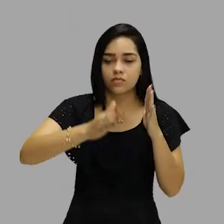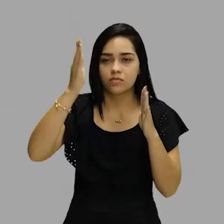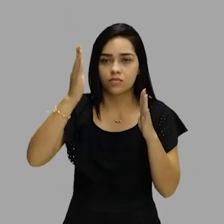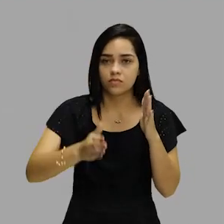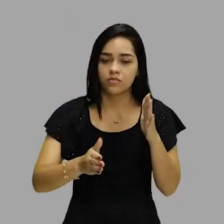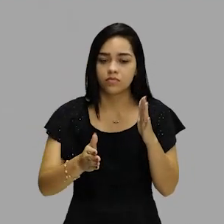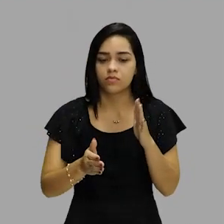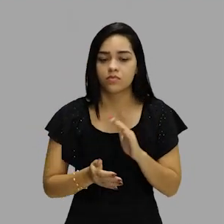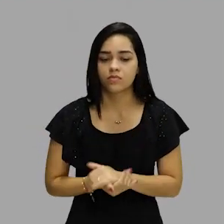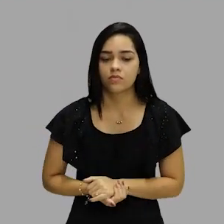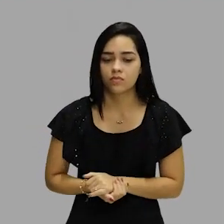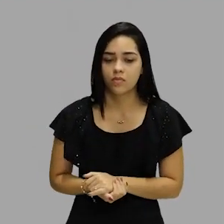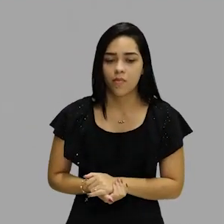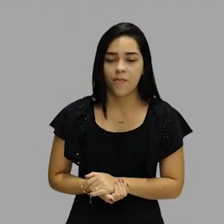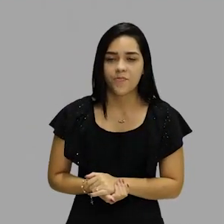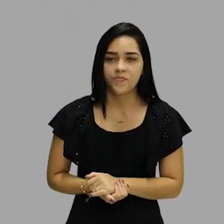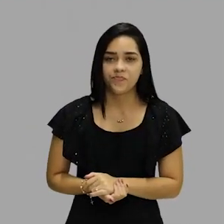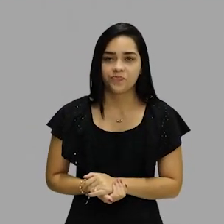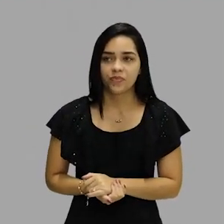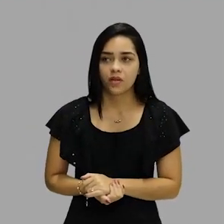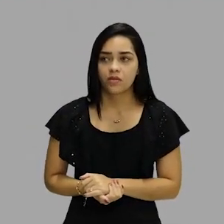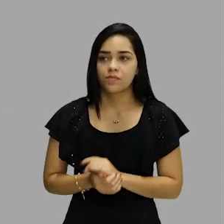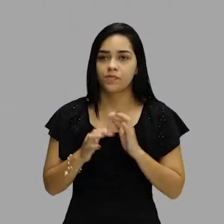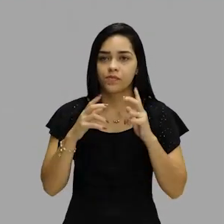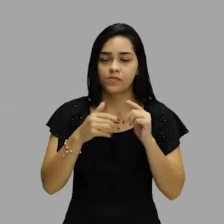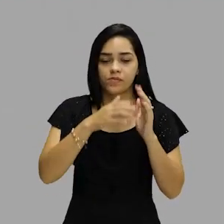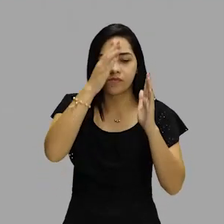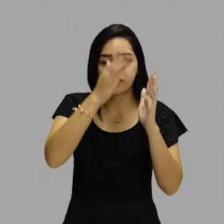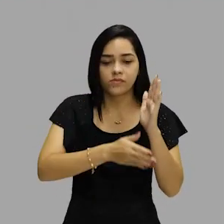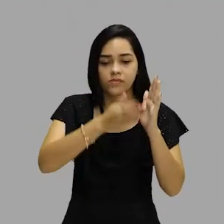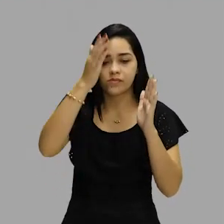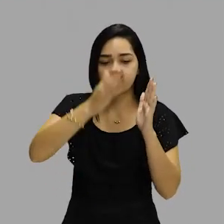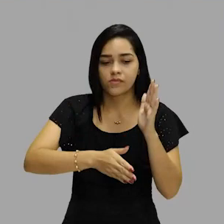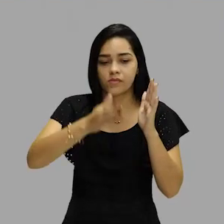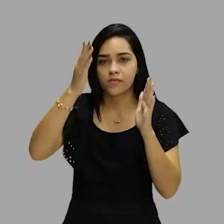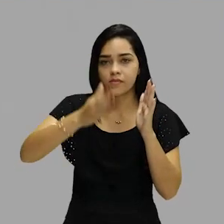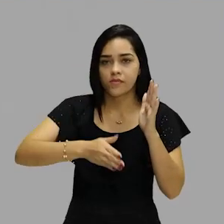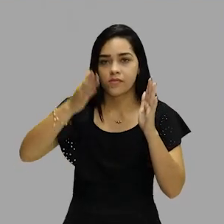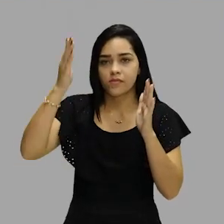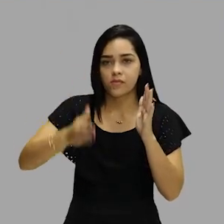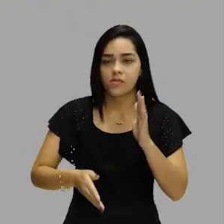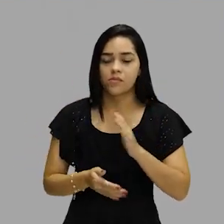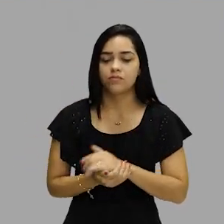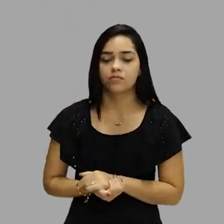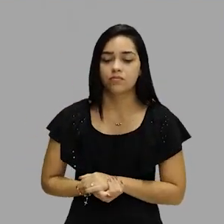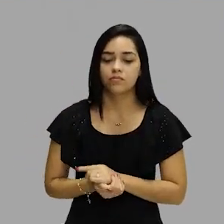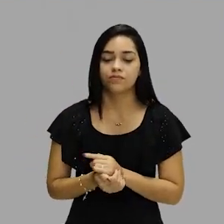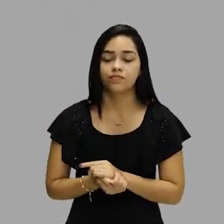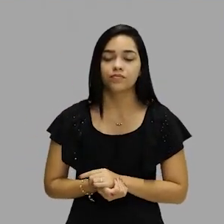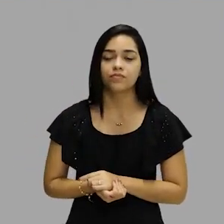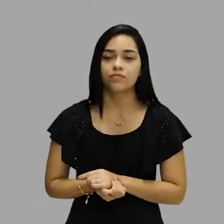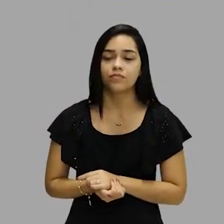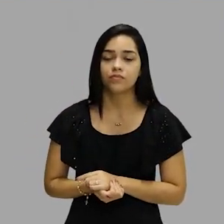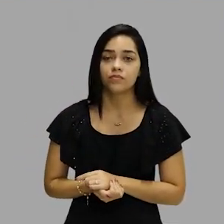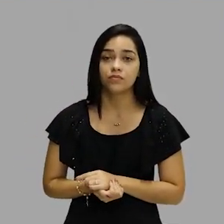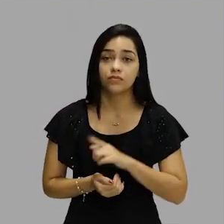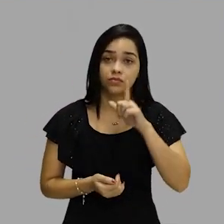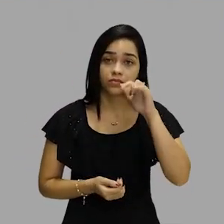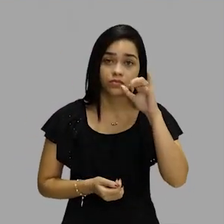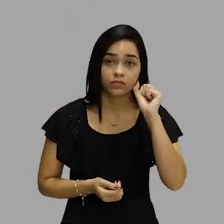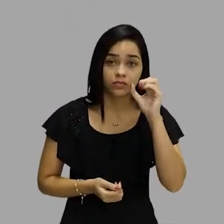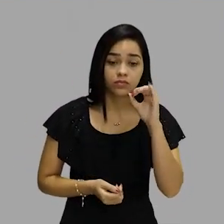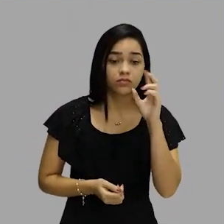músculo esquelético, ela é toda paralela. Na estria, aliás, no músculo